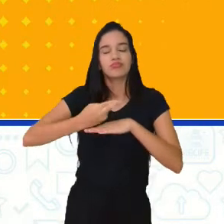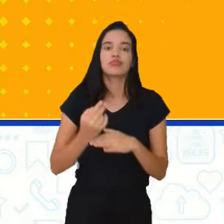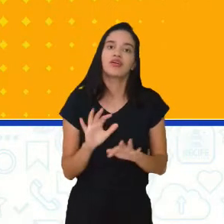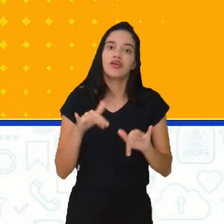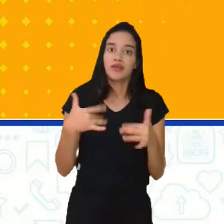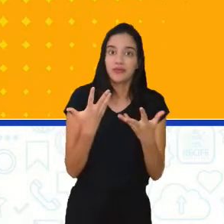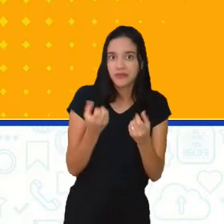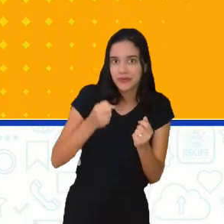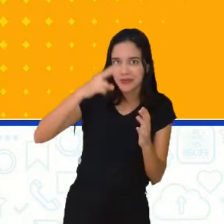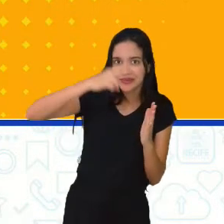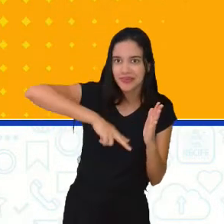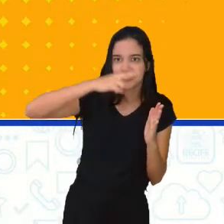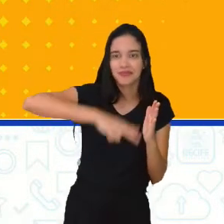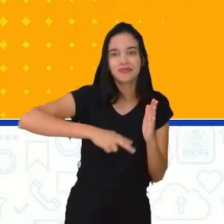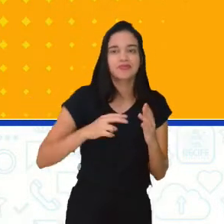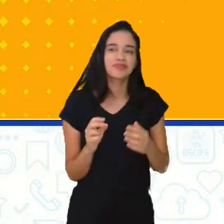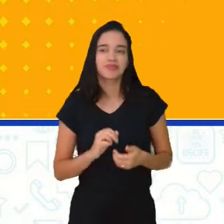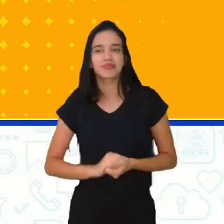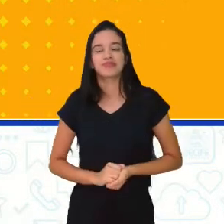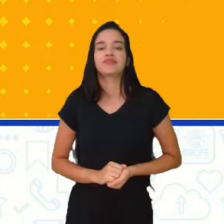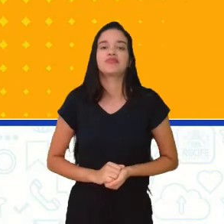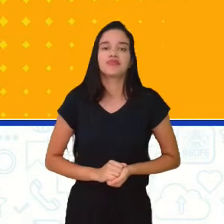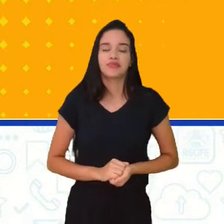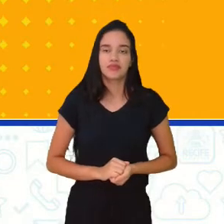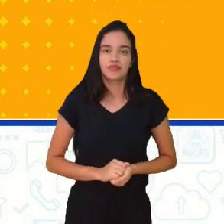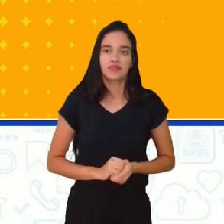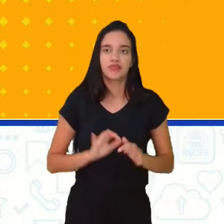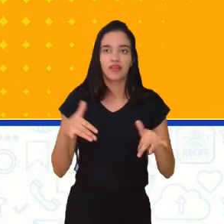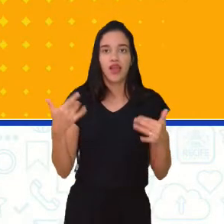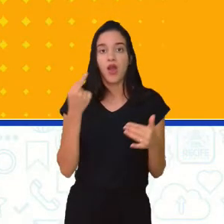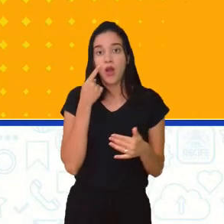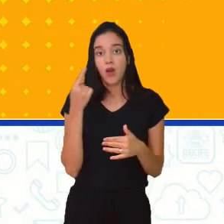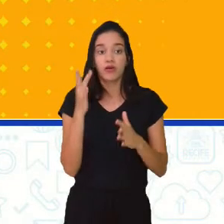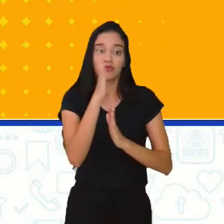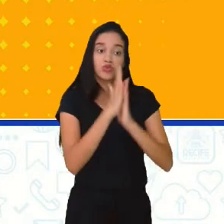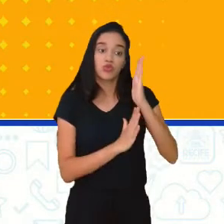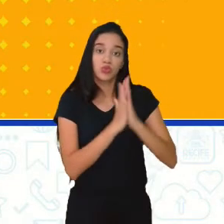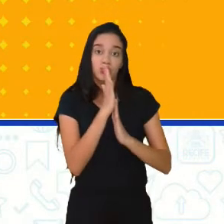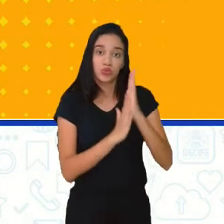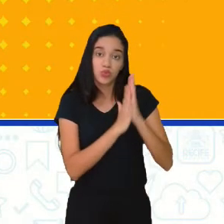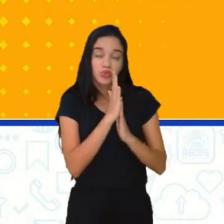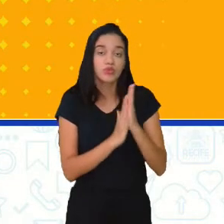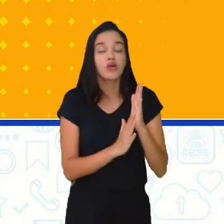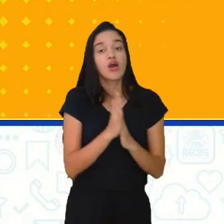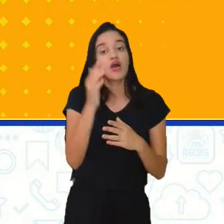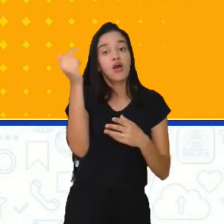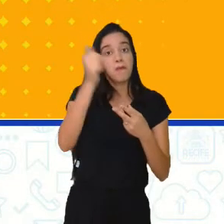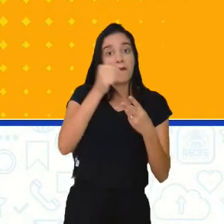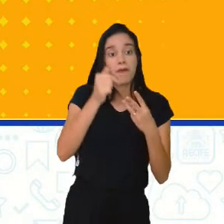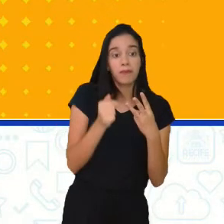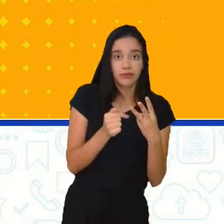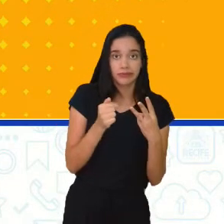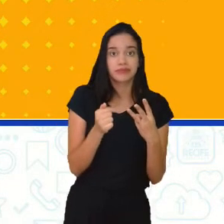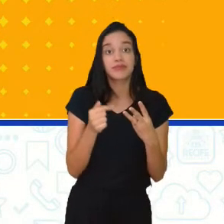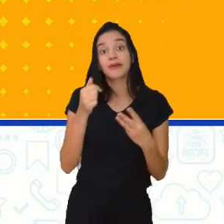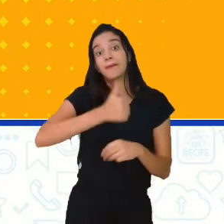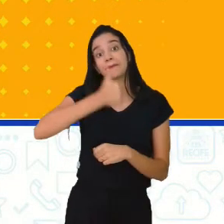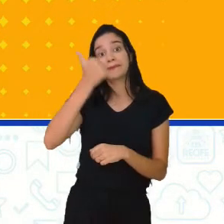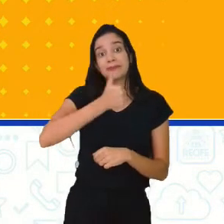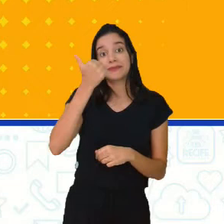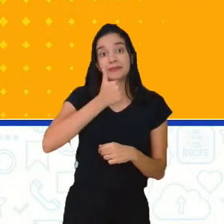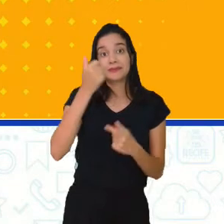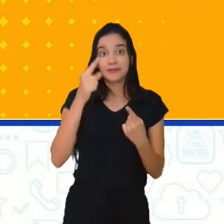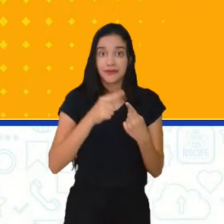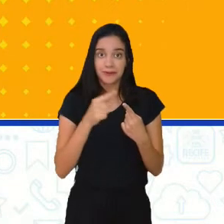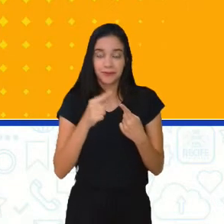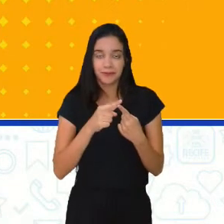desses conceitos. Vamos lá? A propagação de calor pode ocorrer de 3 maneiras. Primeira,